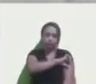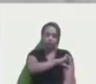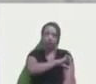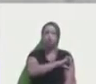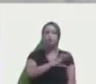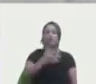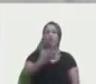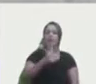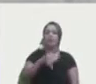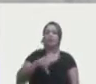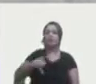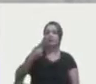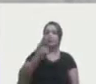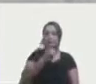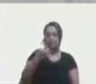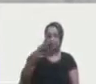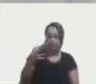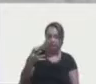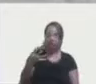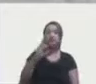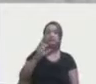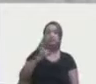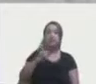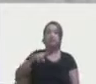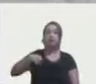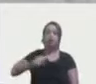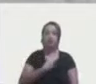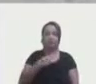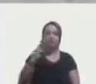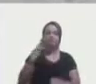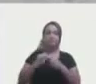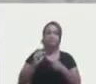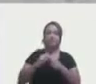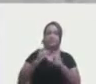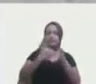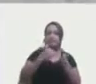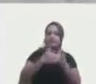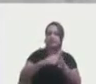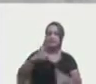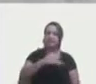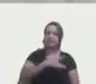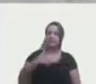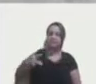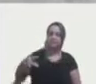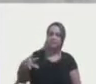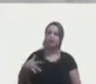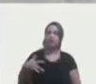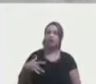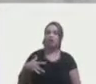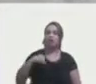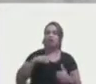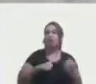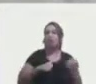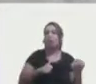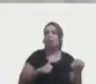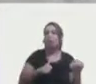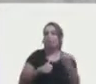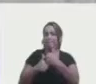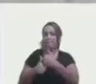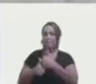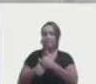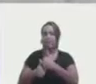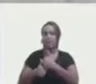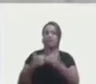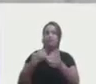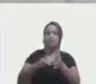14 anos e se nós fizéssemos se as secretarias de saúde apoiada pela secretaria de educação